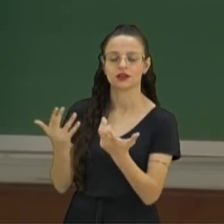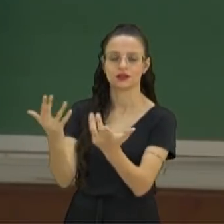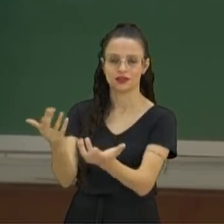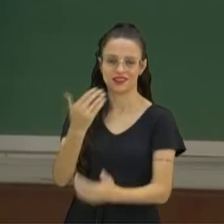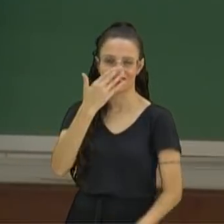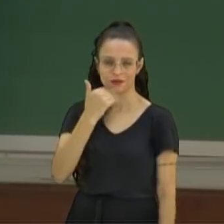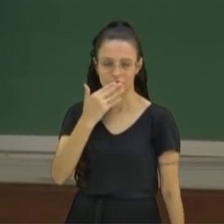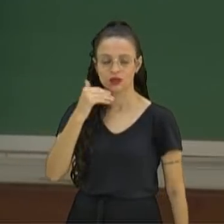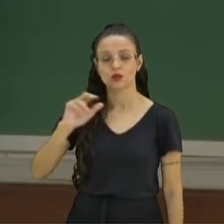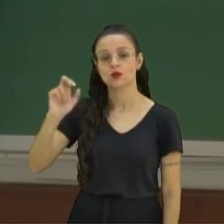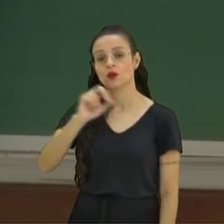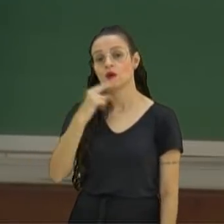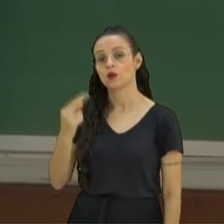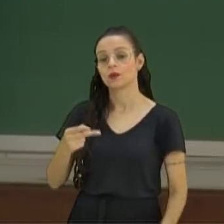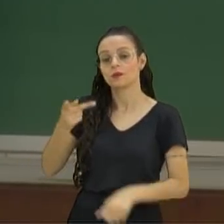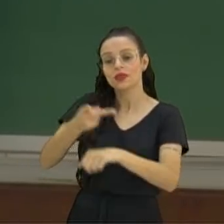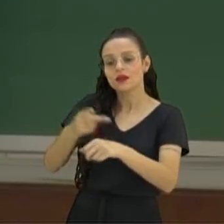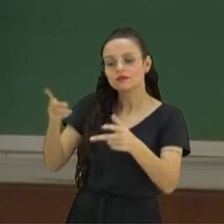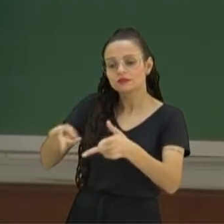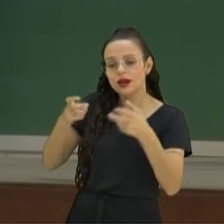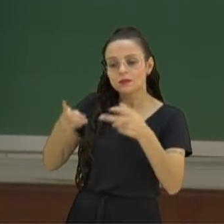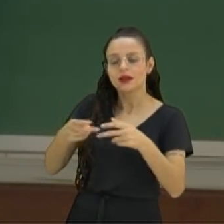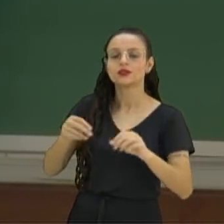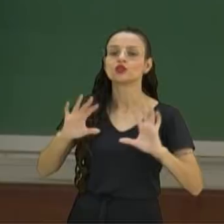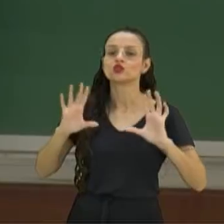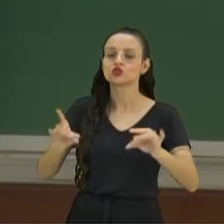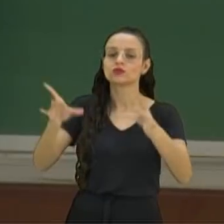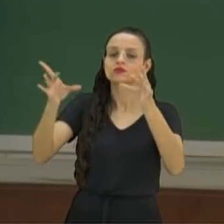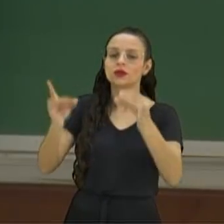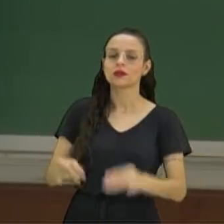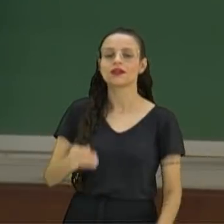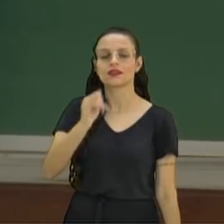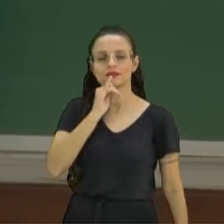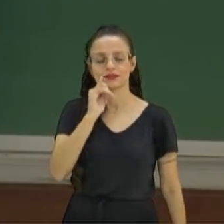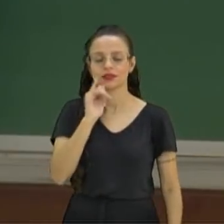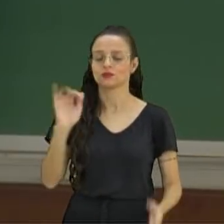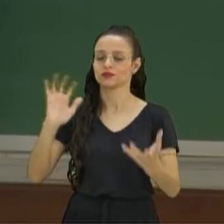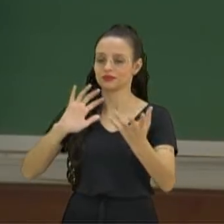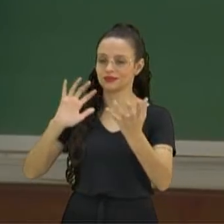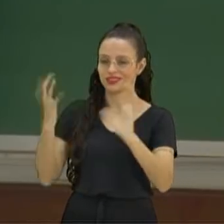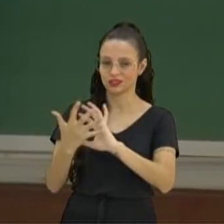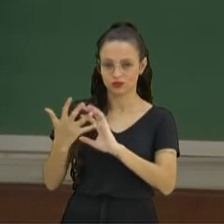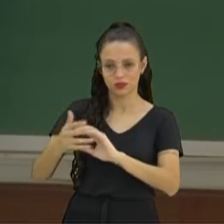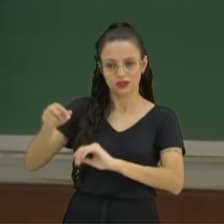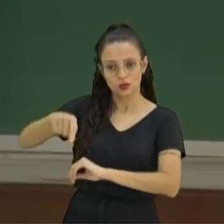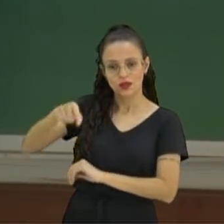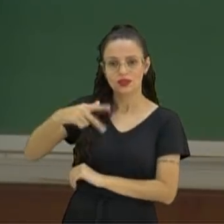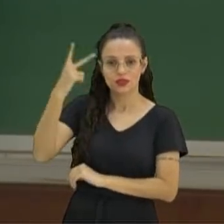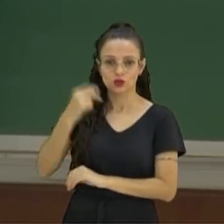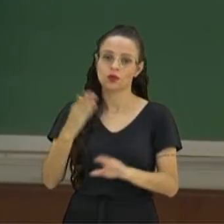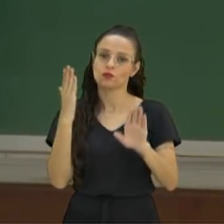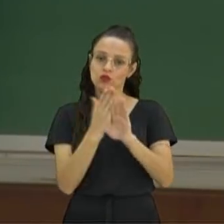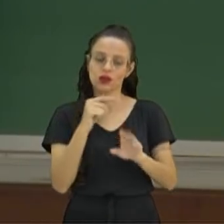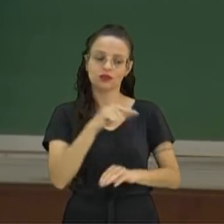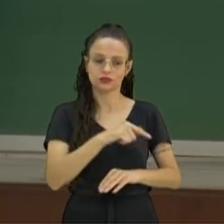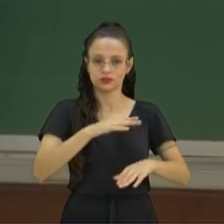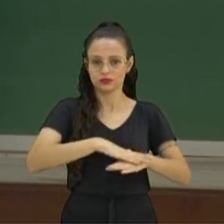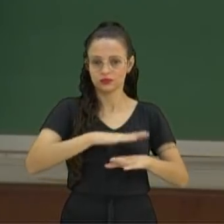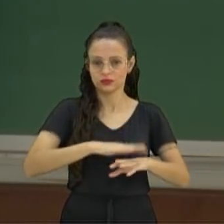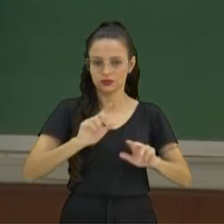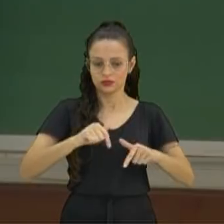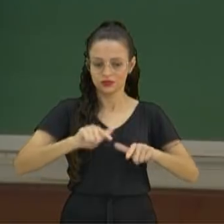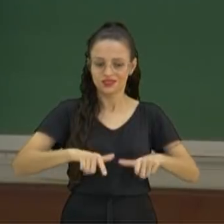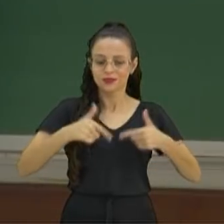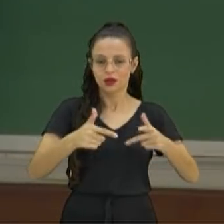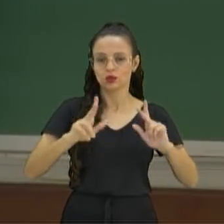minérios. Tudo isso também pode ser considerado como exemplo de transformação do meio natural pela atividade humana. Então,